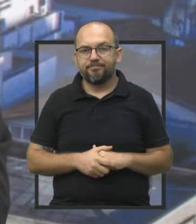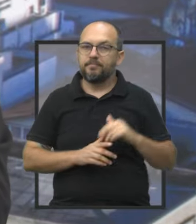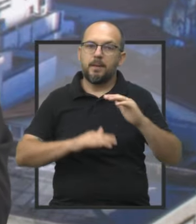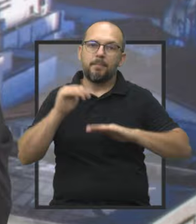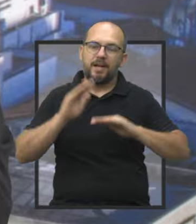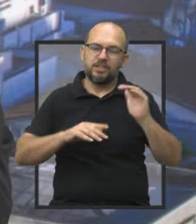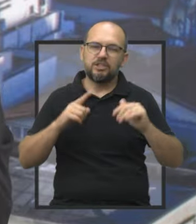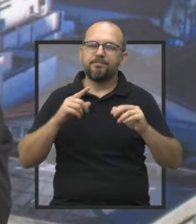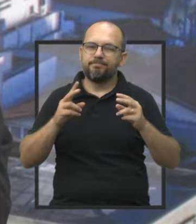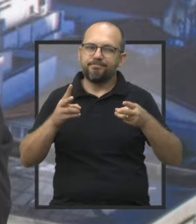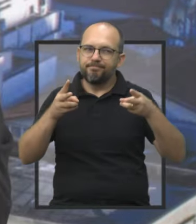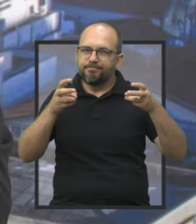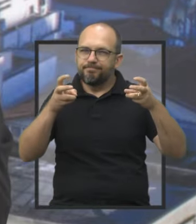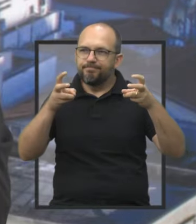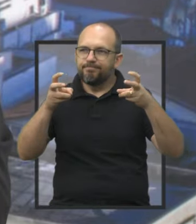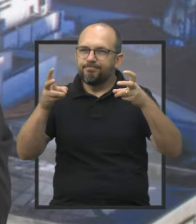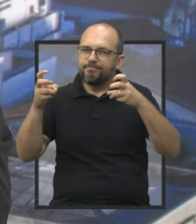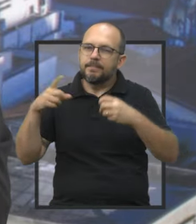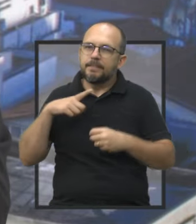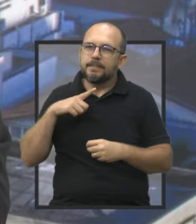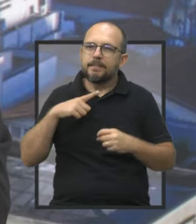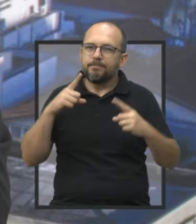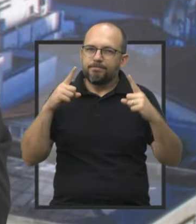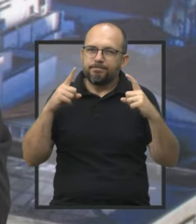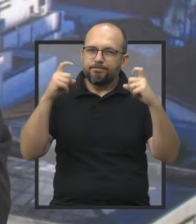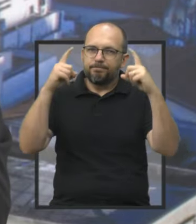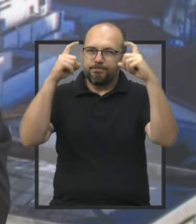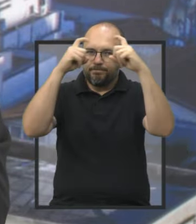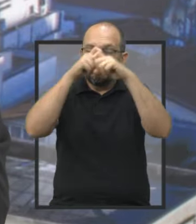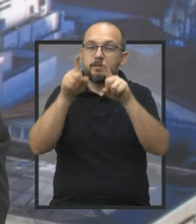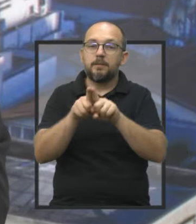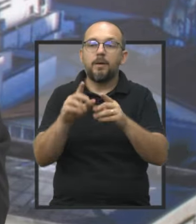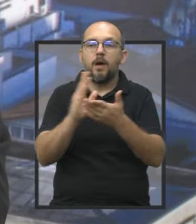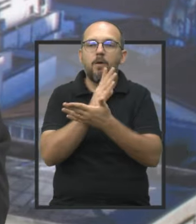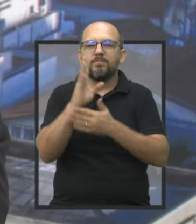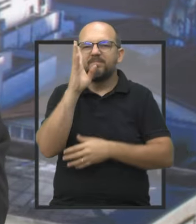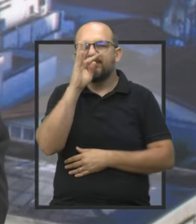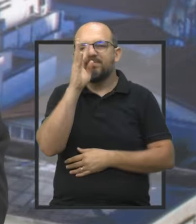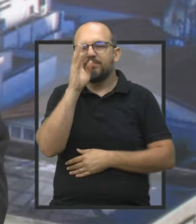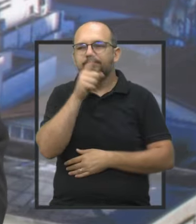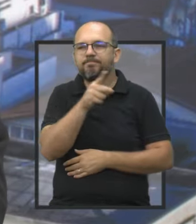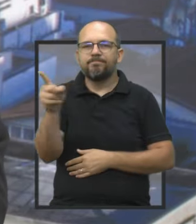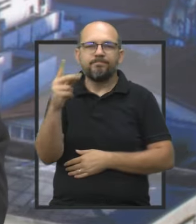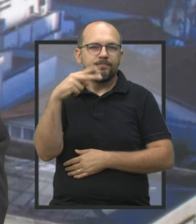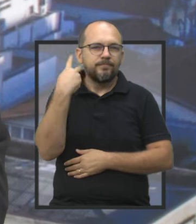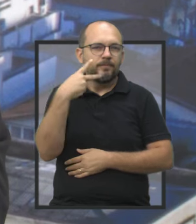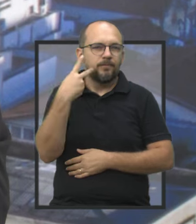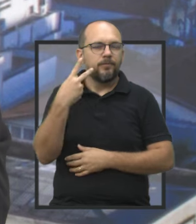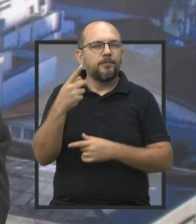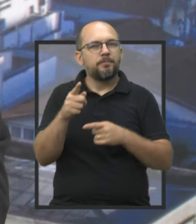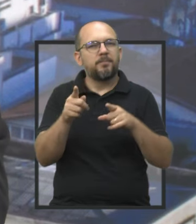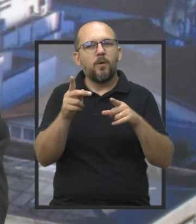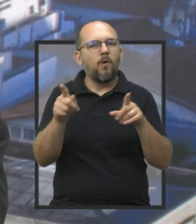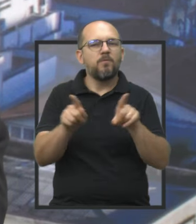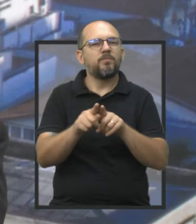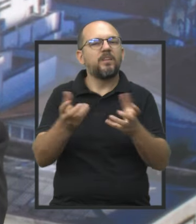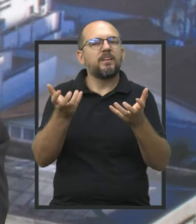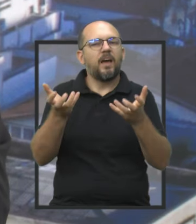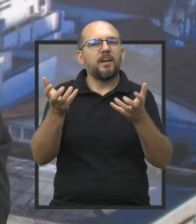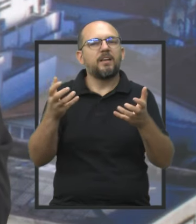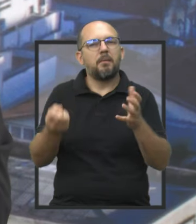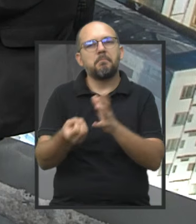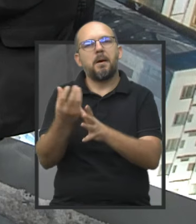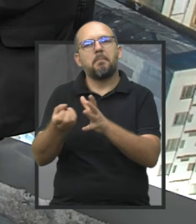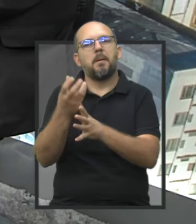tem encontrado uma certa dificuldade e resistência até dos próprios colegas em atuar dessa